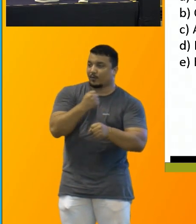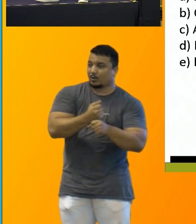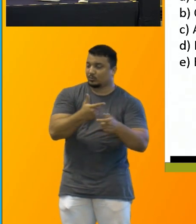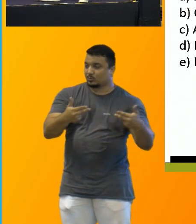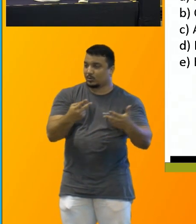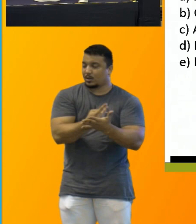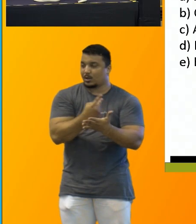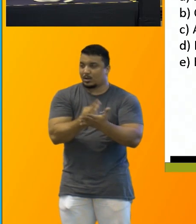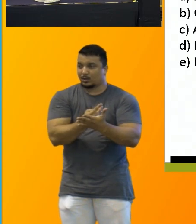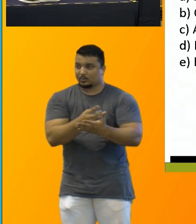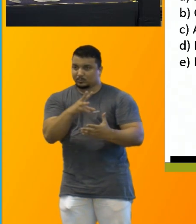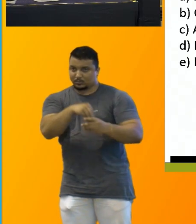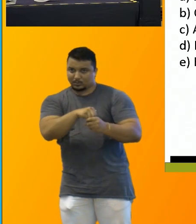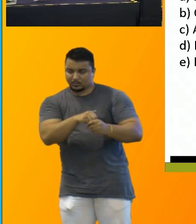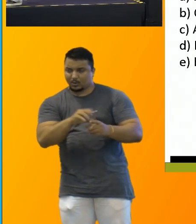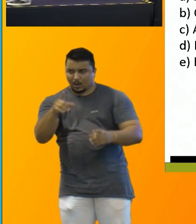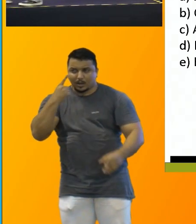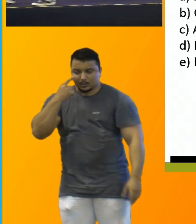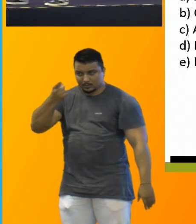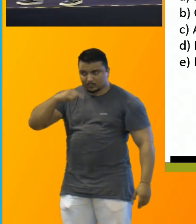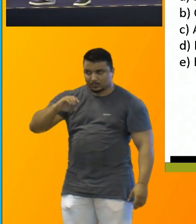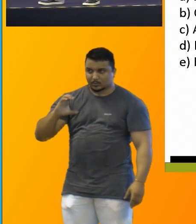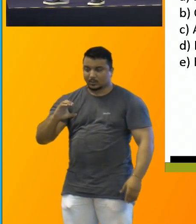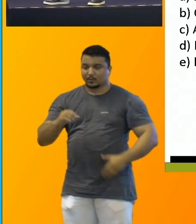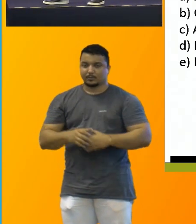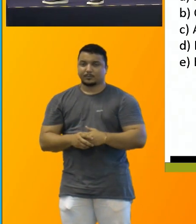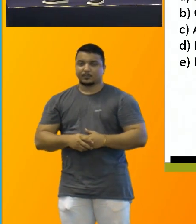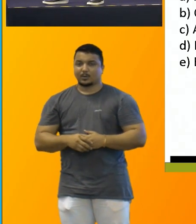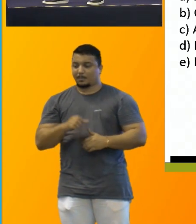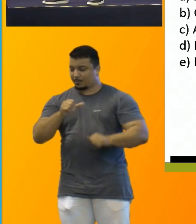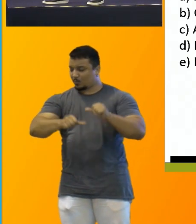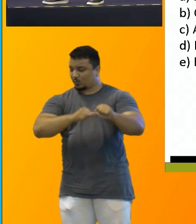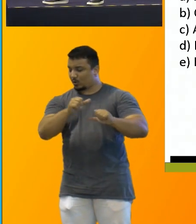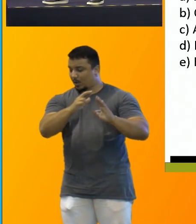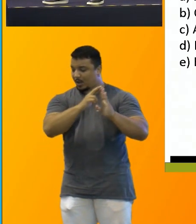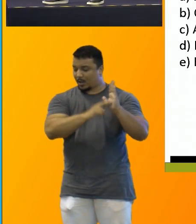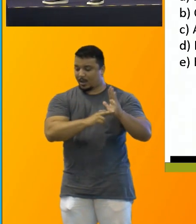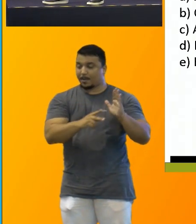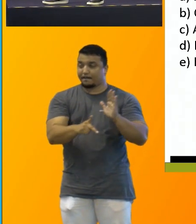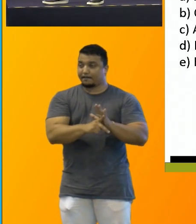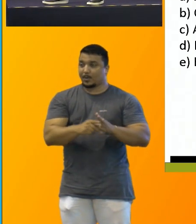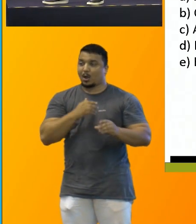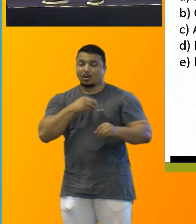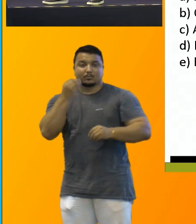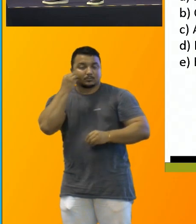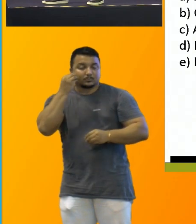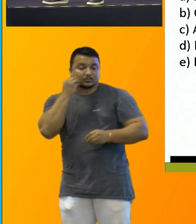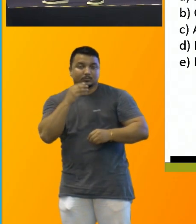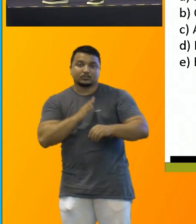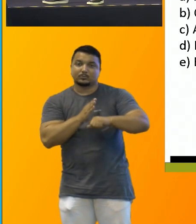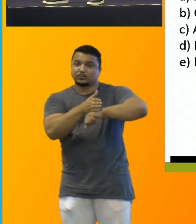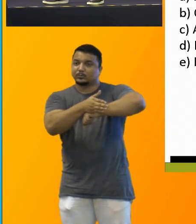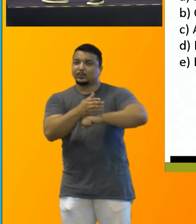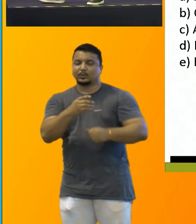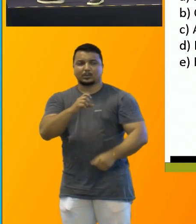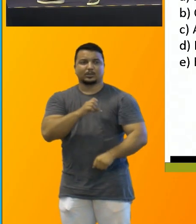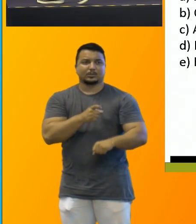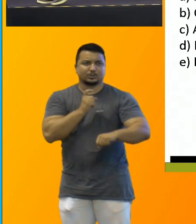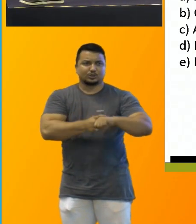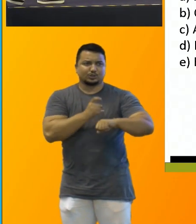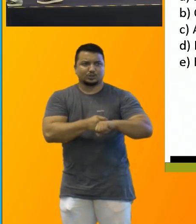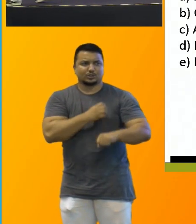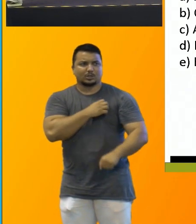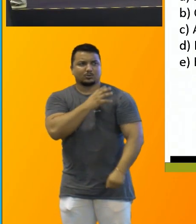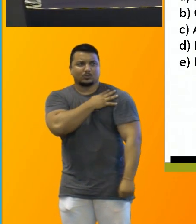apurações. Vamos ler a C. Alterou as regras para as candidaturas na ditadura. Essa é